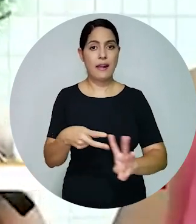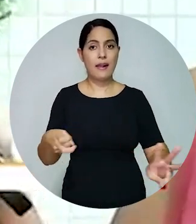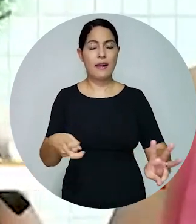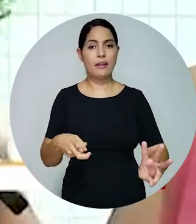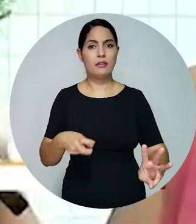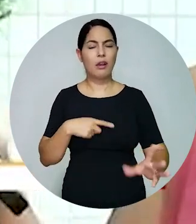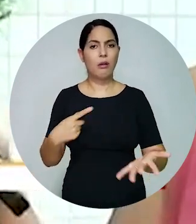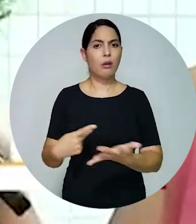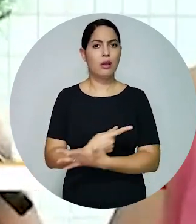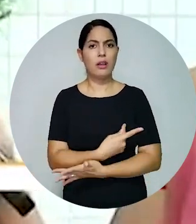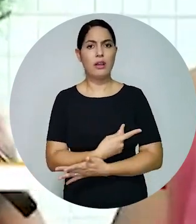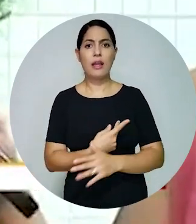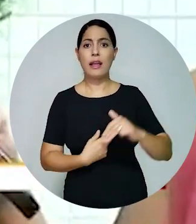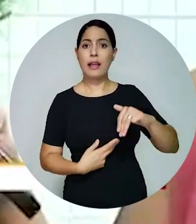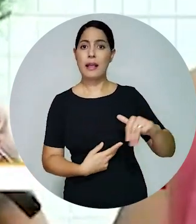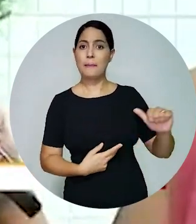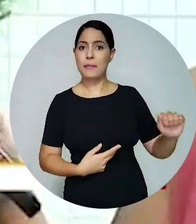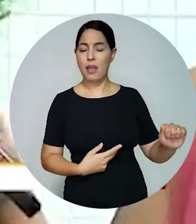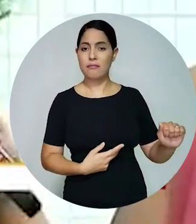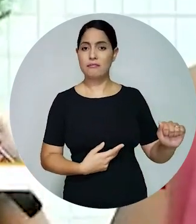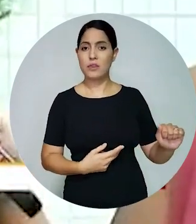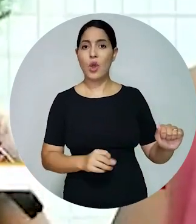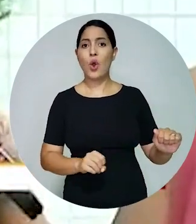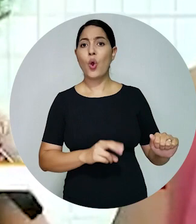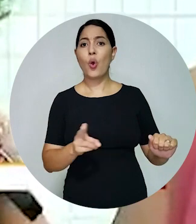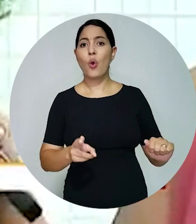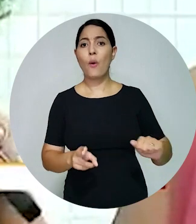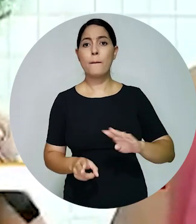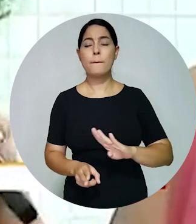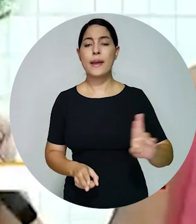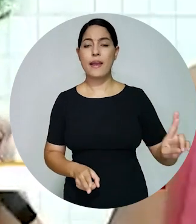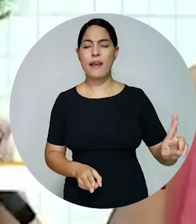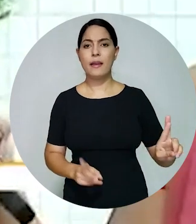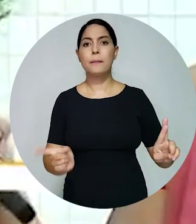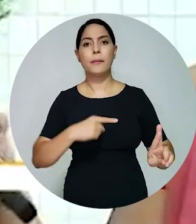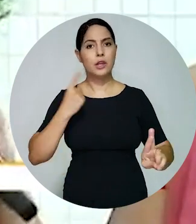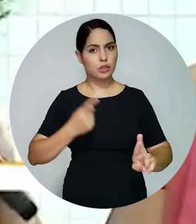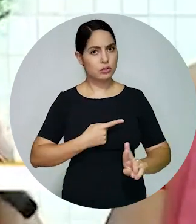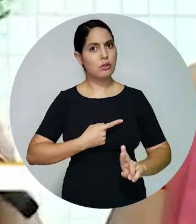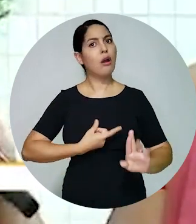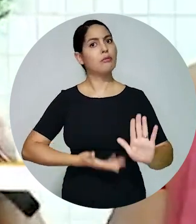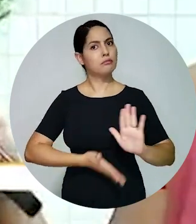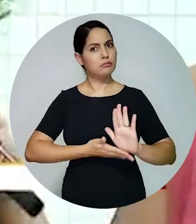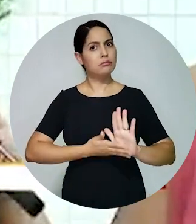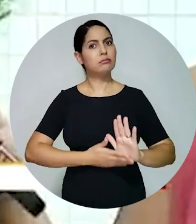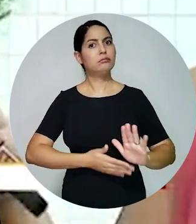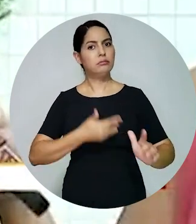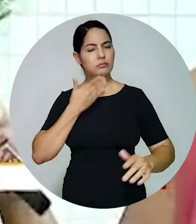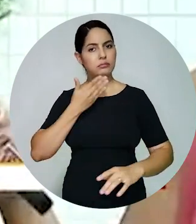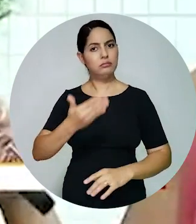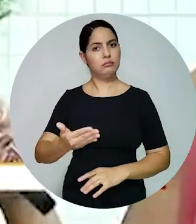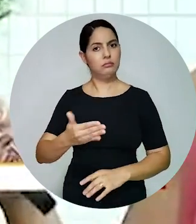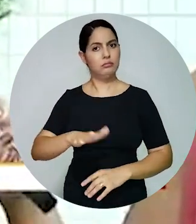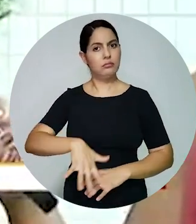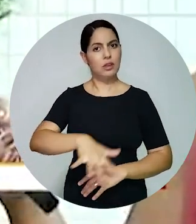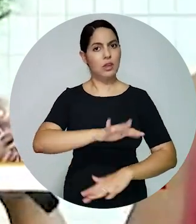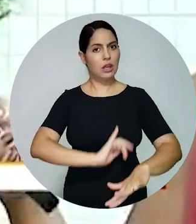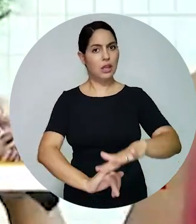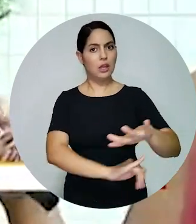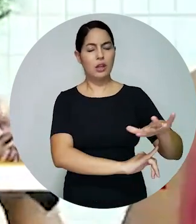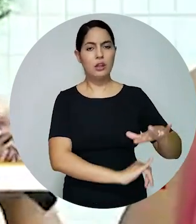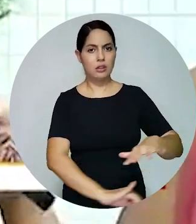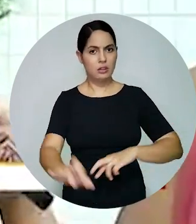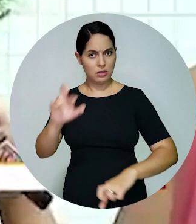que o território ele é invadido, seja por uma MA e por uma BR, e a gente pretende pedir